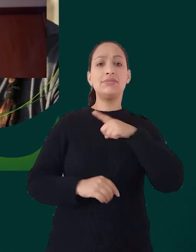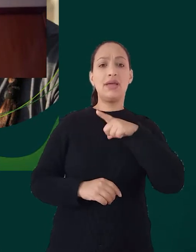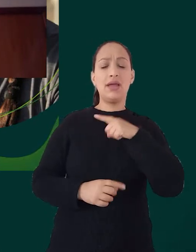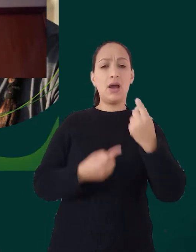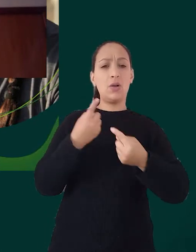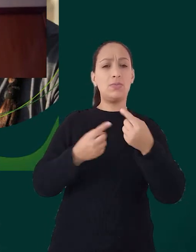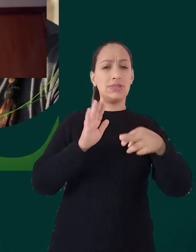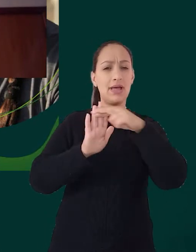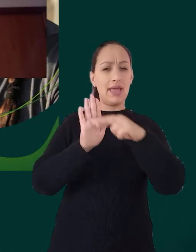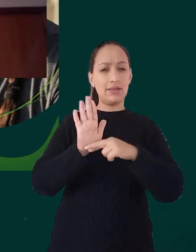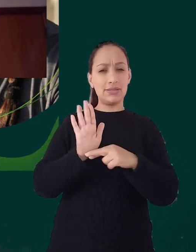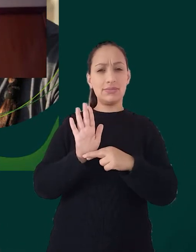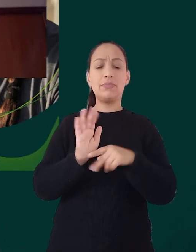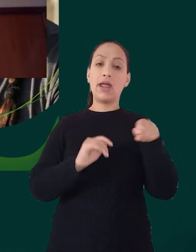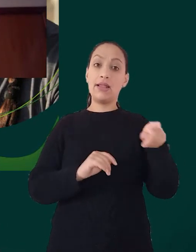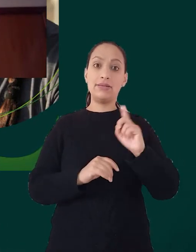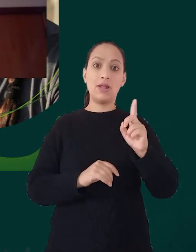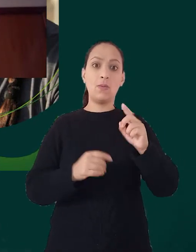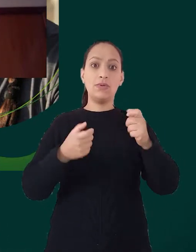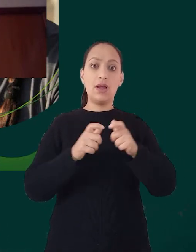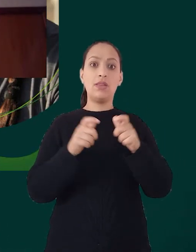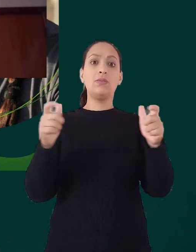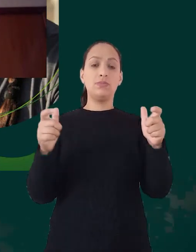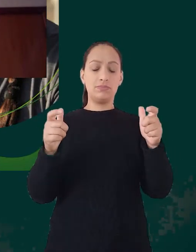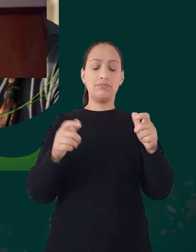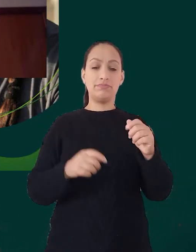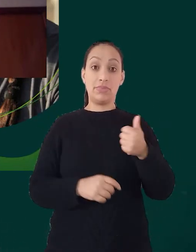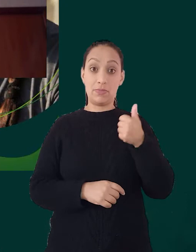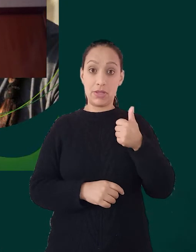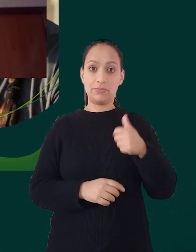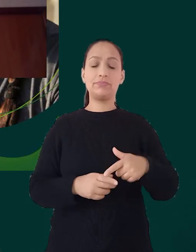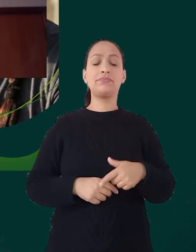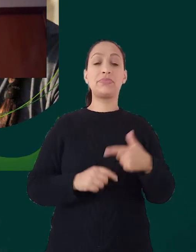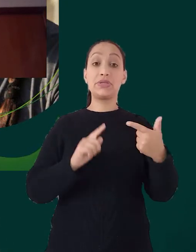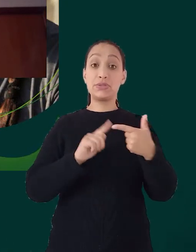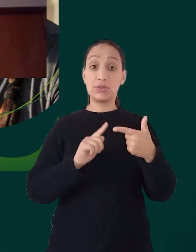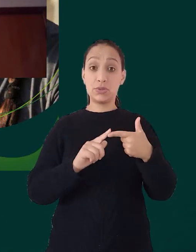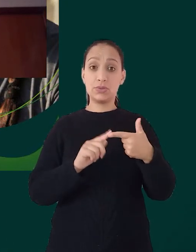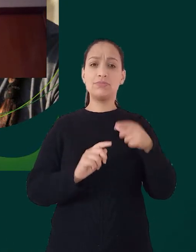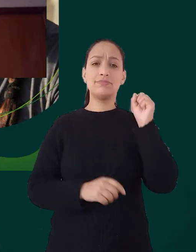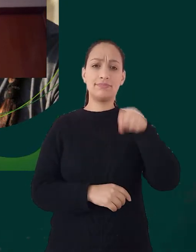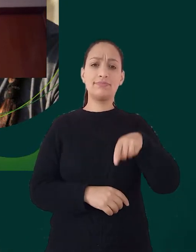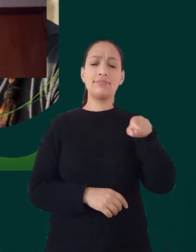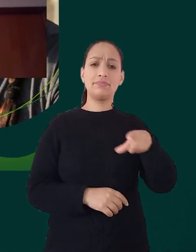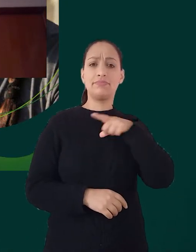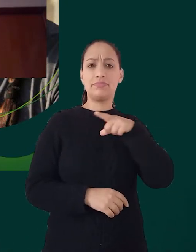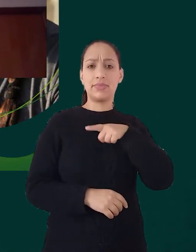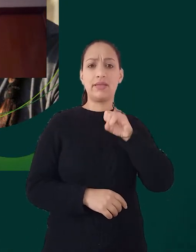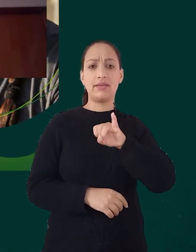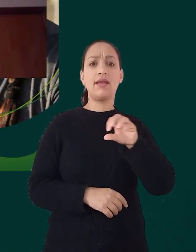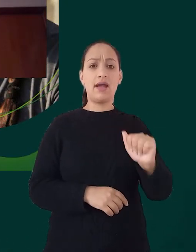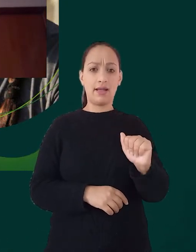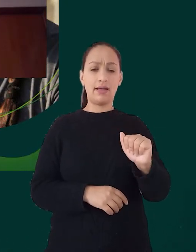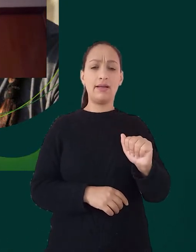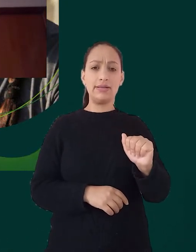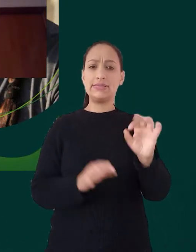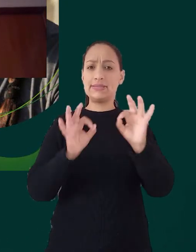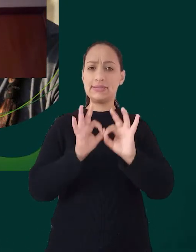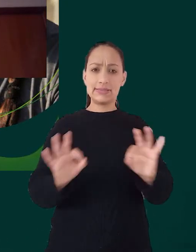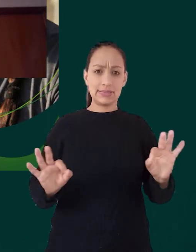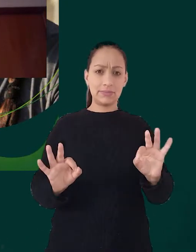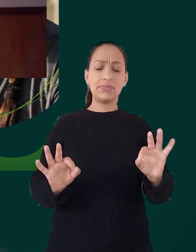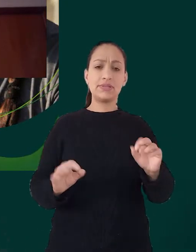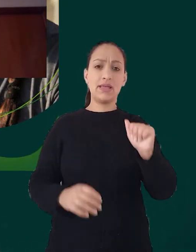não fique grande demais, tá? Isso é o primeiro ponto. Segundo, sim, tem partes de inteligência artificial bem simples,